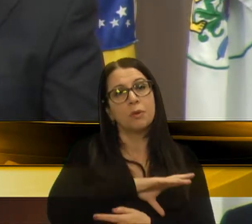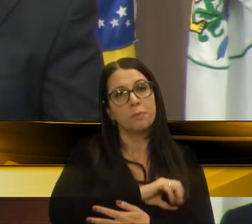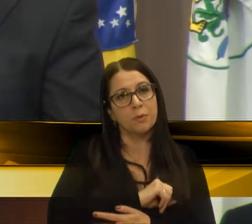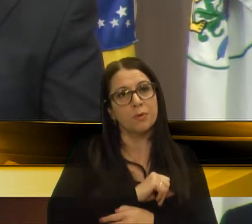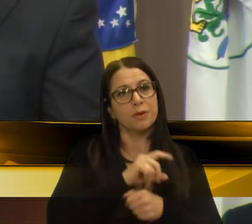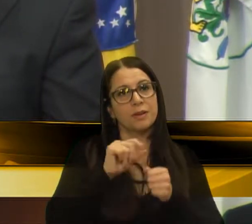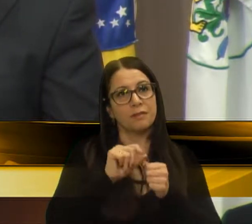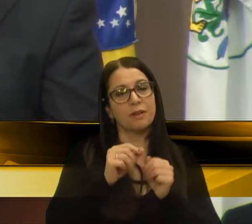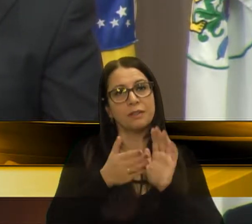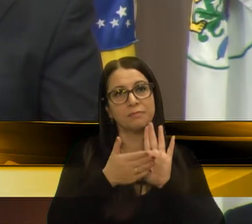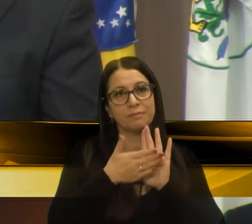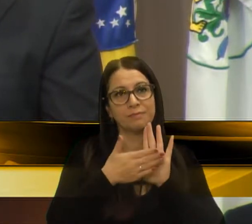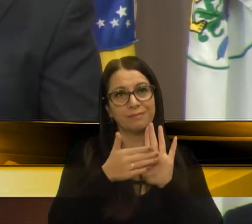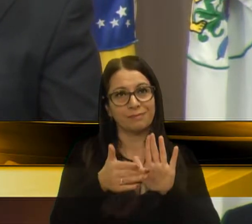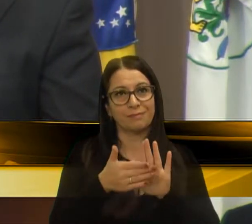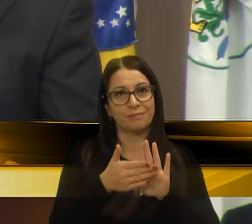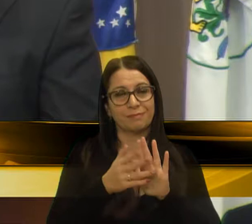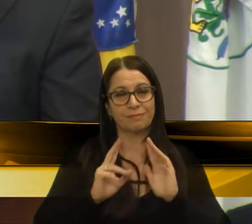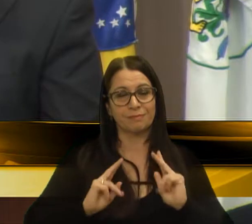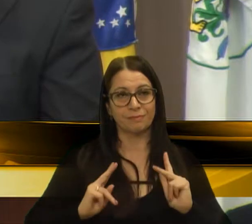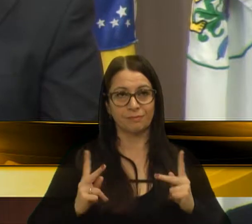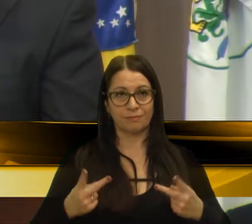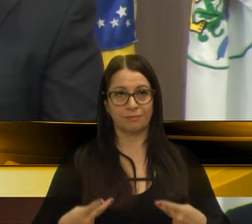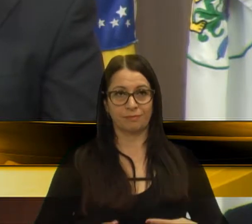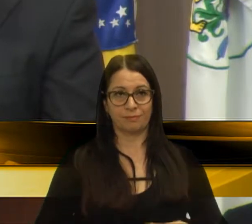que se propõe por seres humanos.